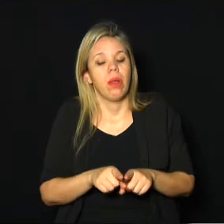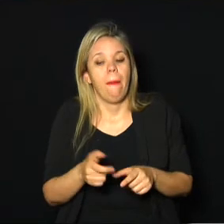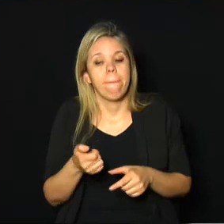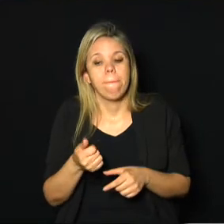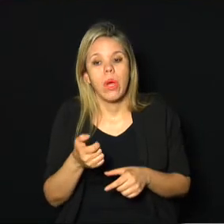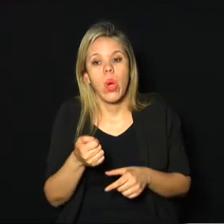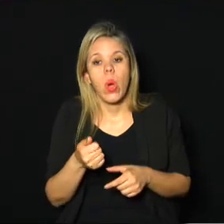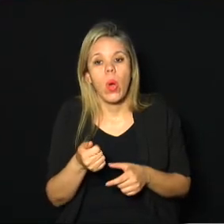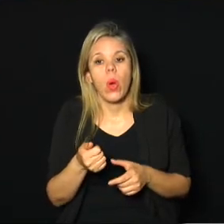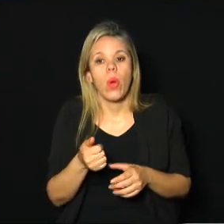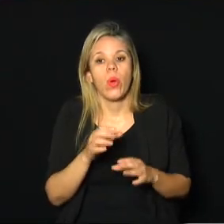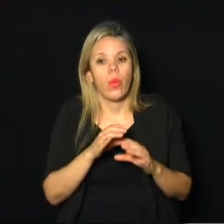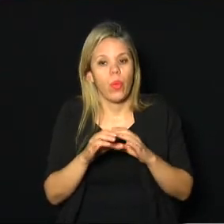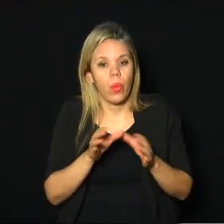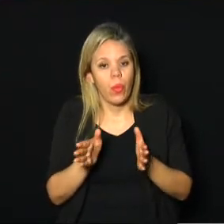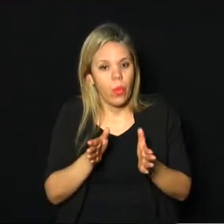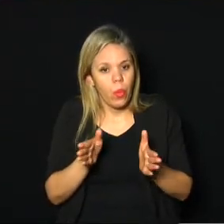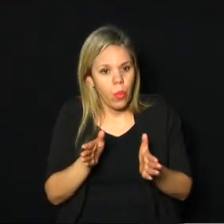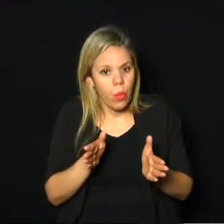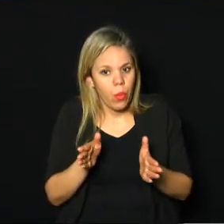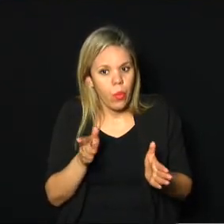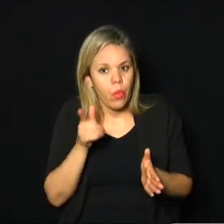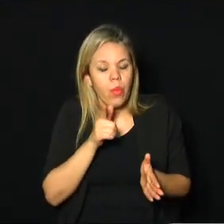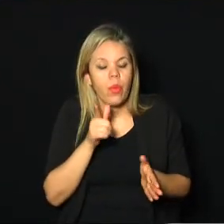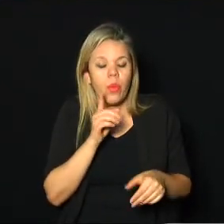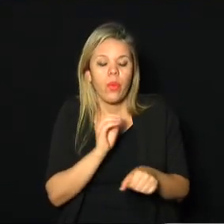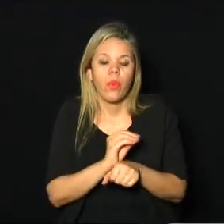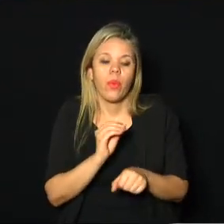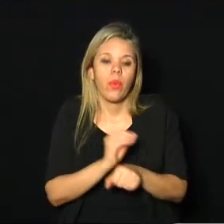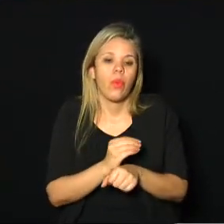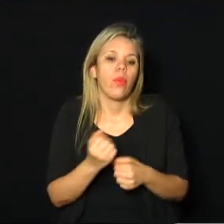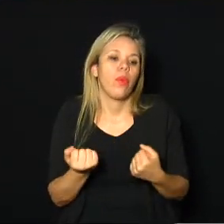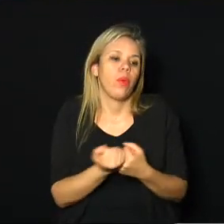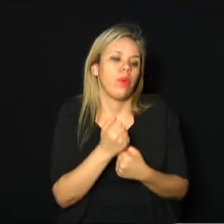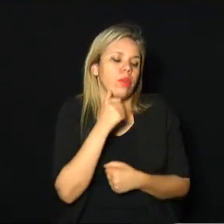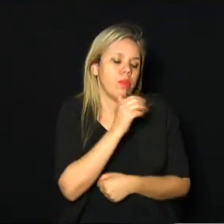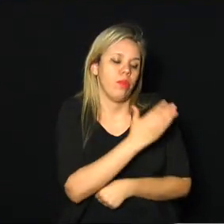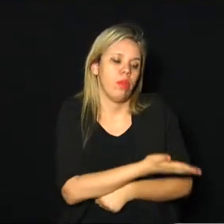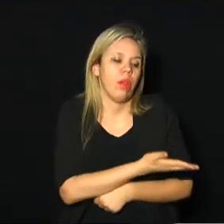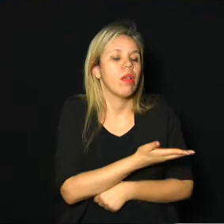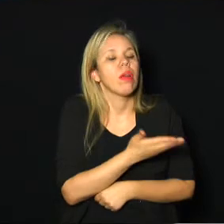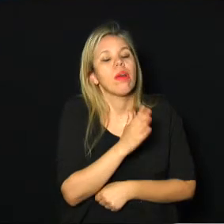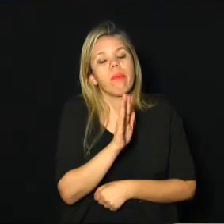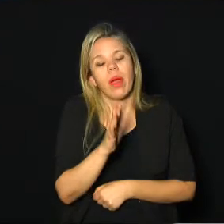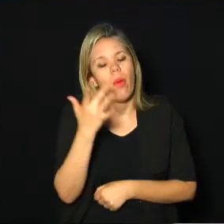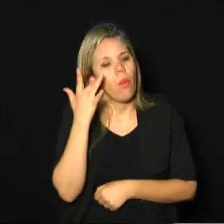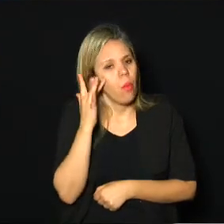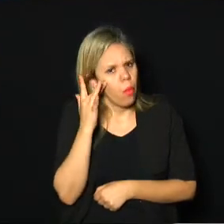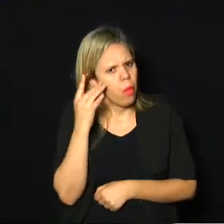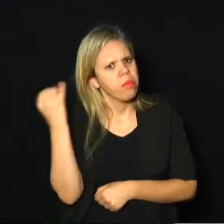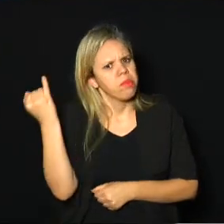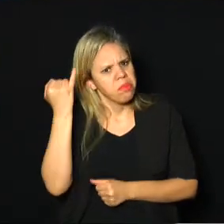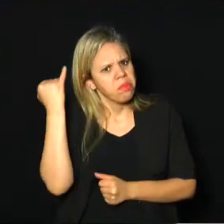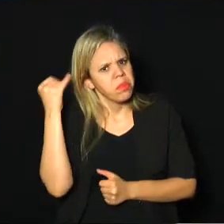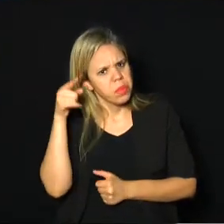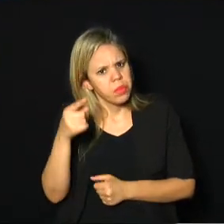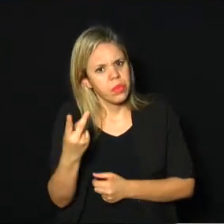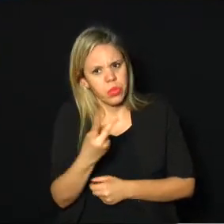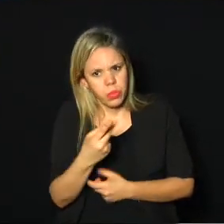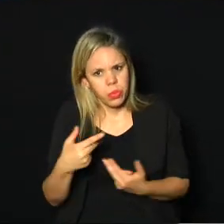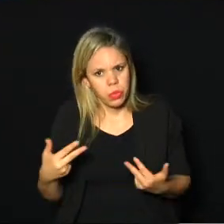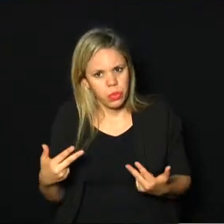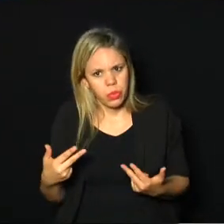mobilidade de poder acessar a sua proteção. Então, acho que é extremamente importante essas duas